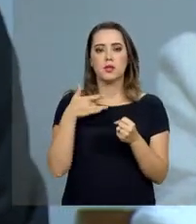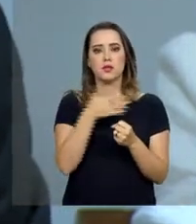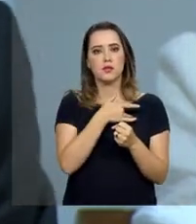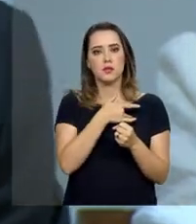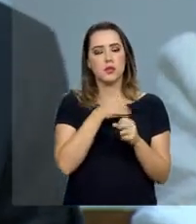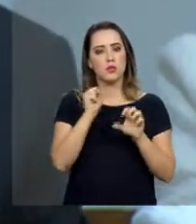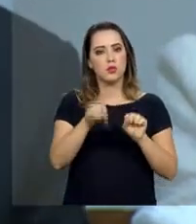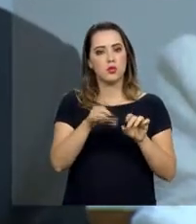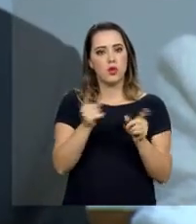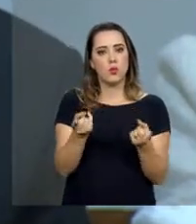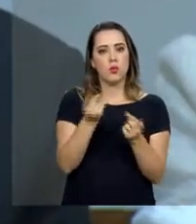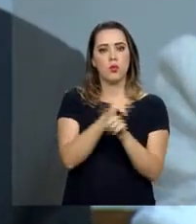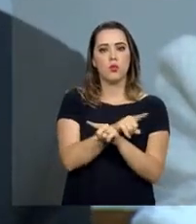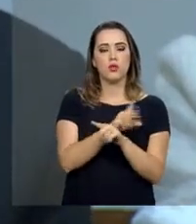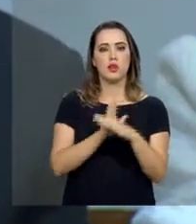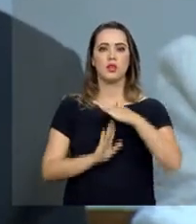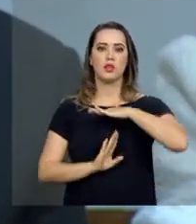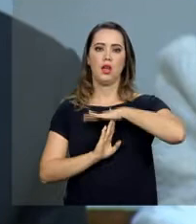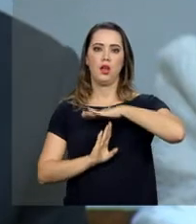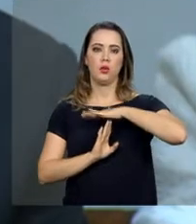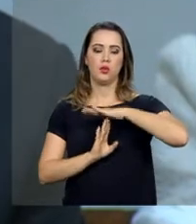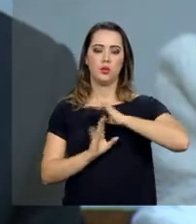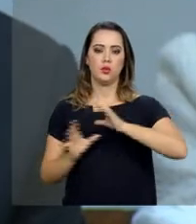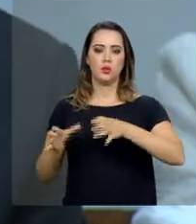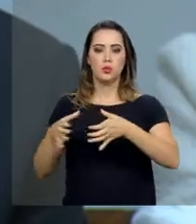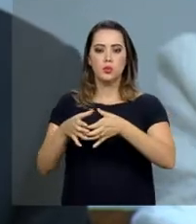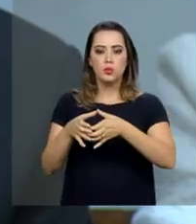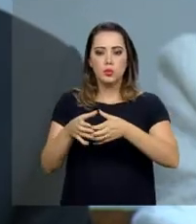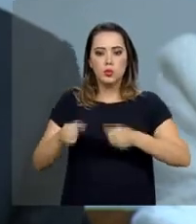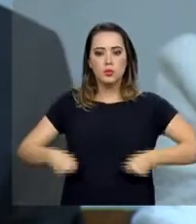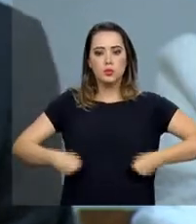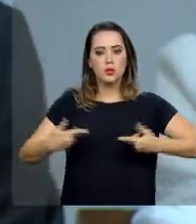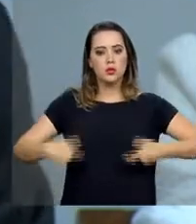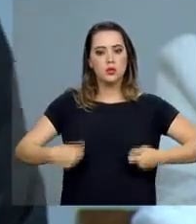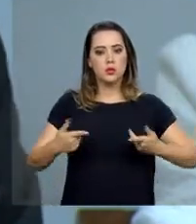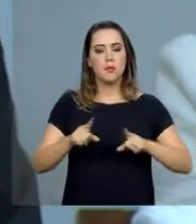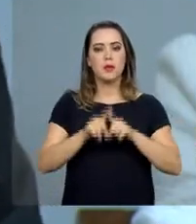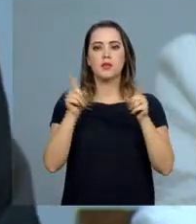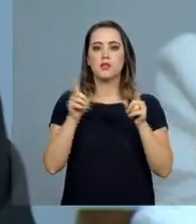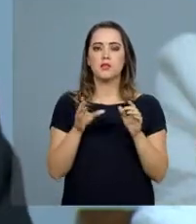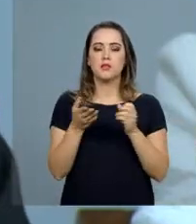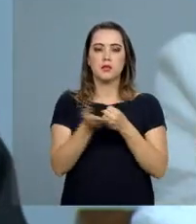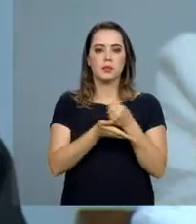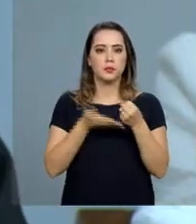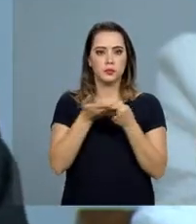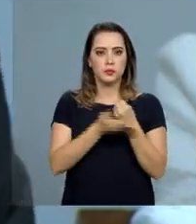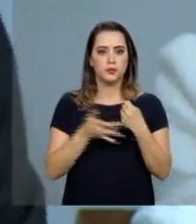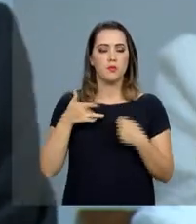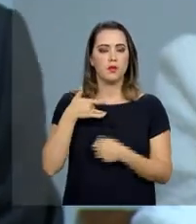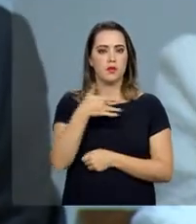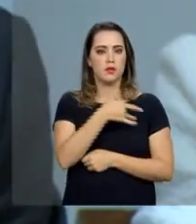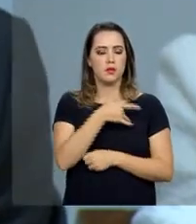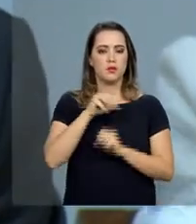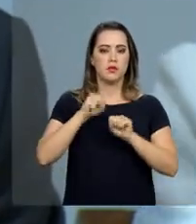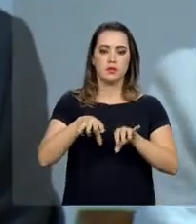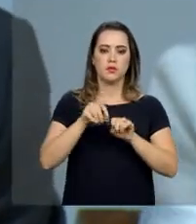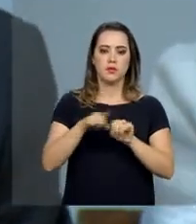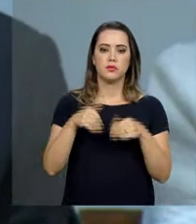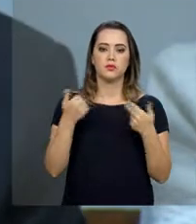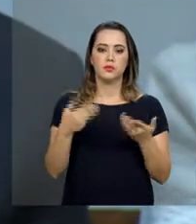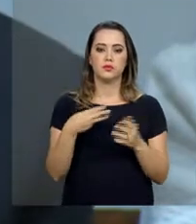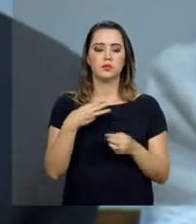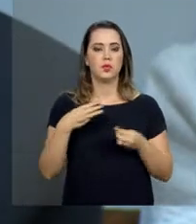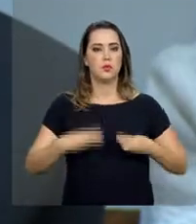contrário existe um teto o conjunto da despesa existe um piso para a saúde educação e como ministro